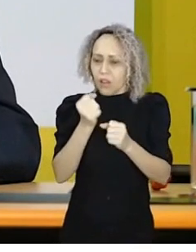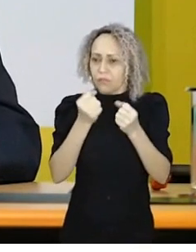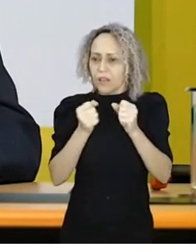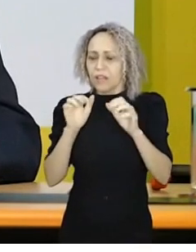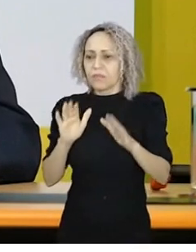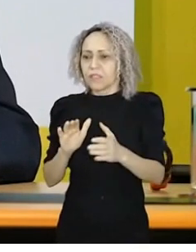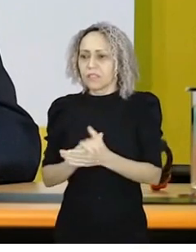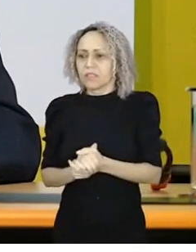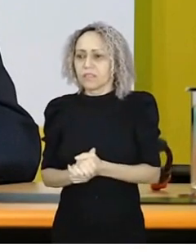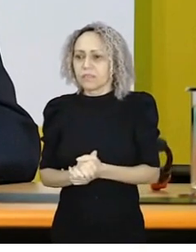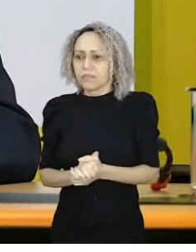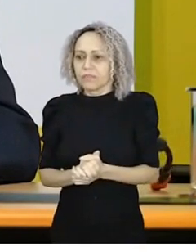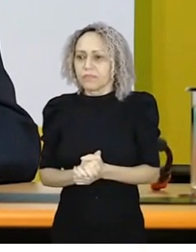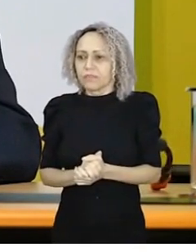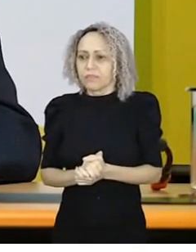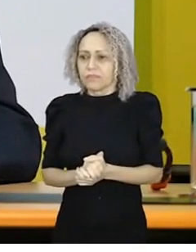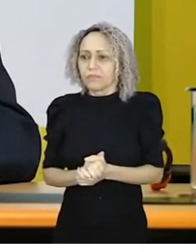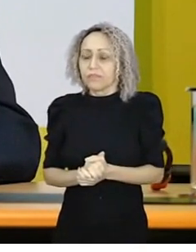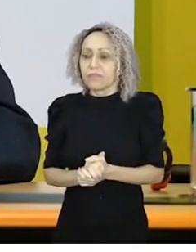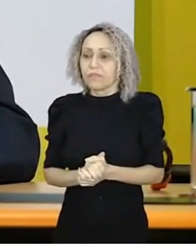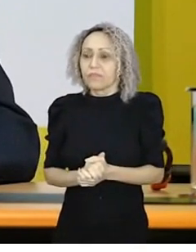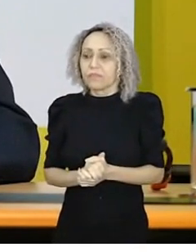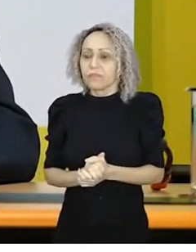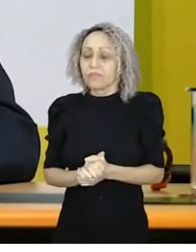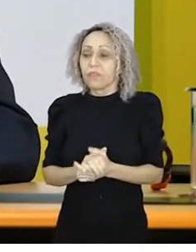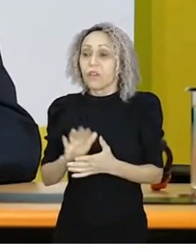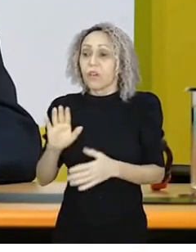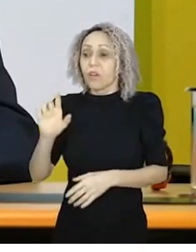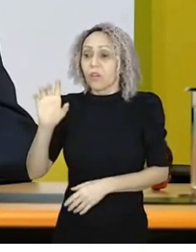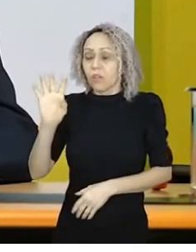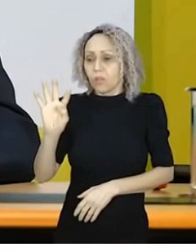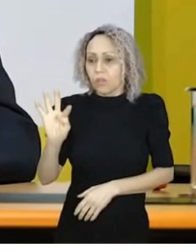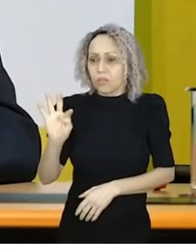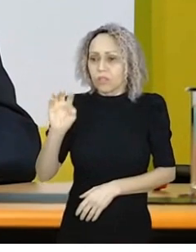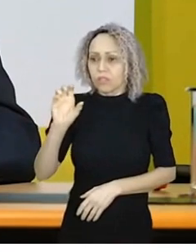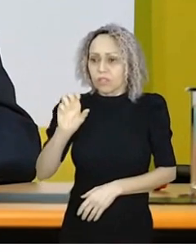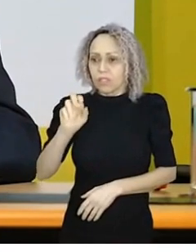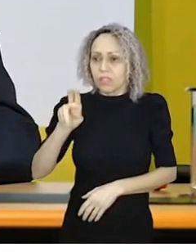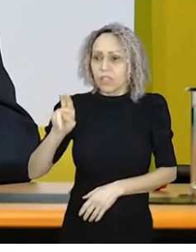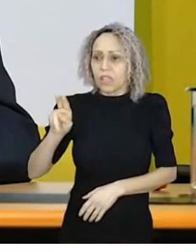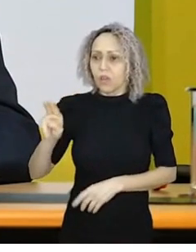difícil implementação. Pois bem, o TCU